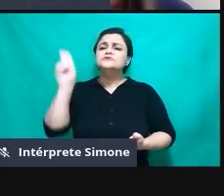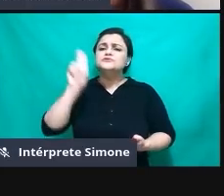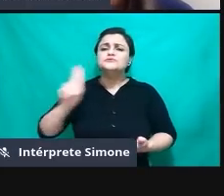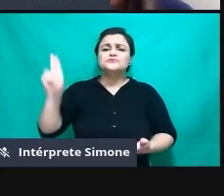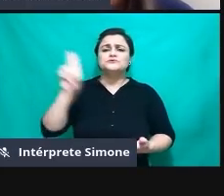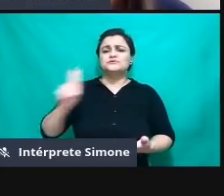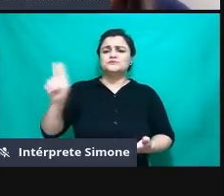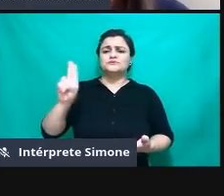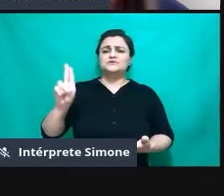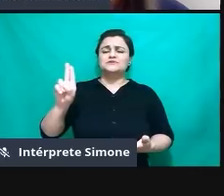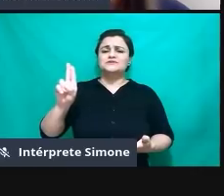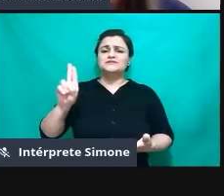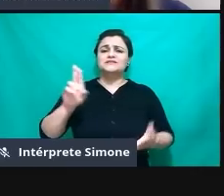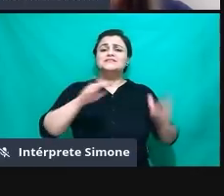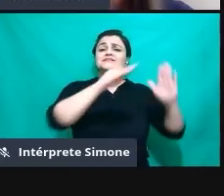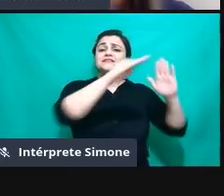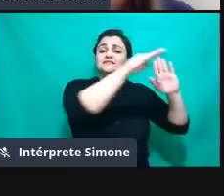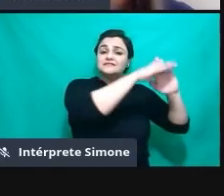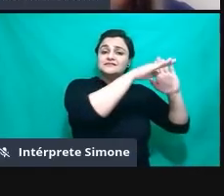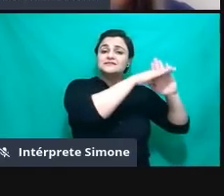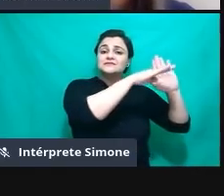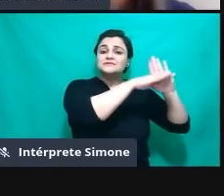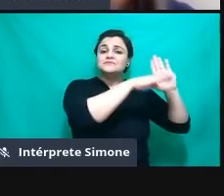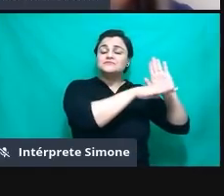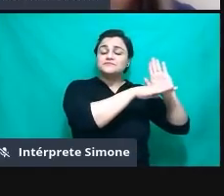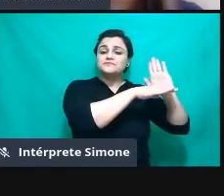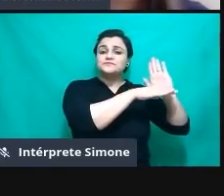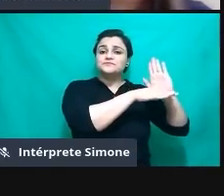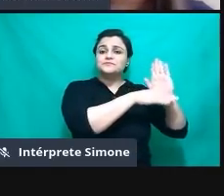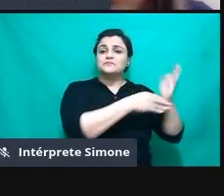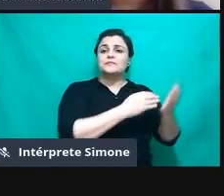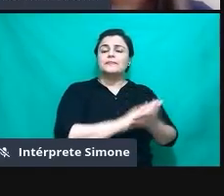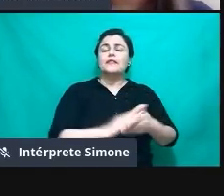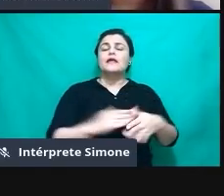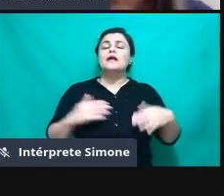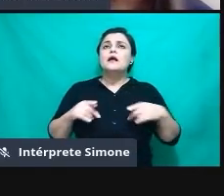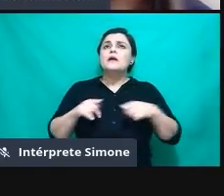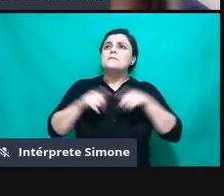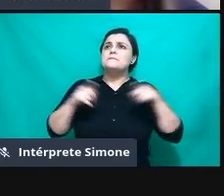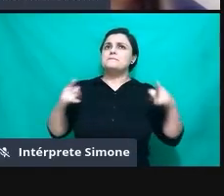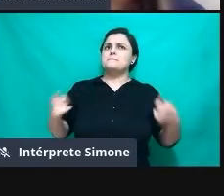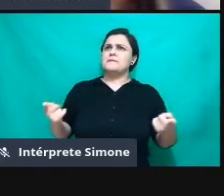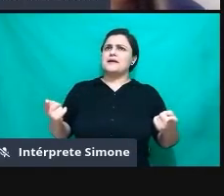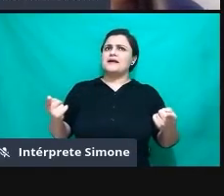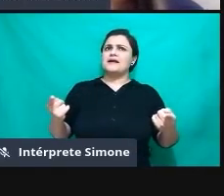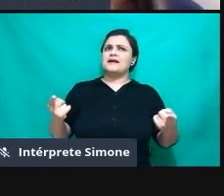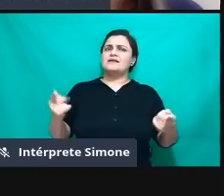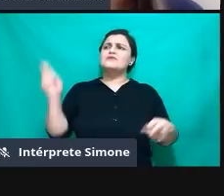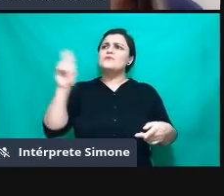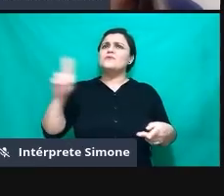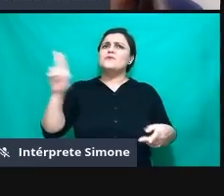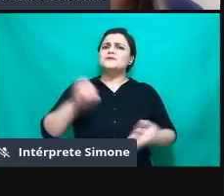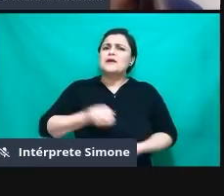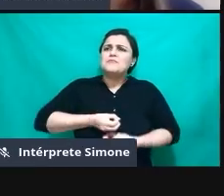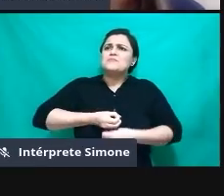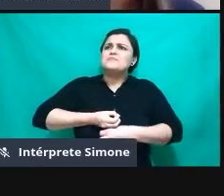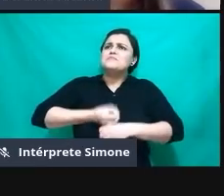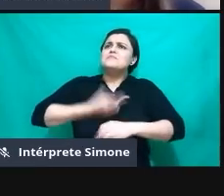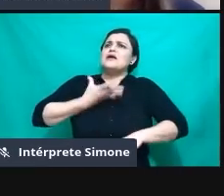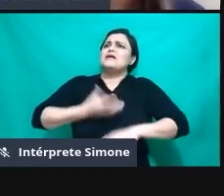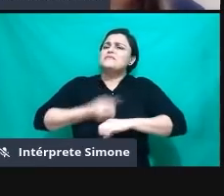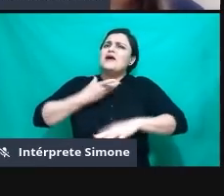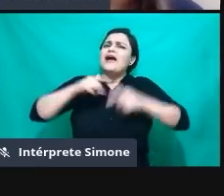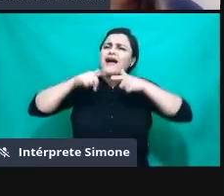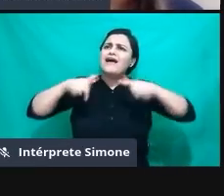vida cotidiana. Mas será que eu posso também utilizar ele com uma linguagem poética? Se eu sugerir ao aluno que ele faça